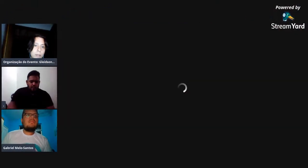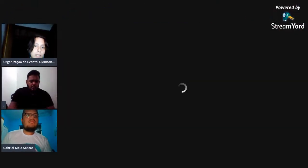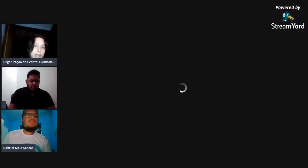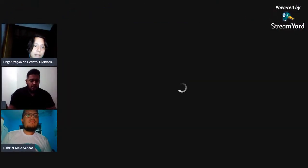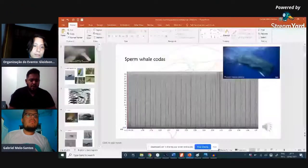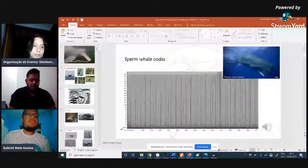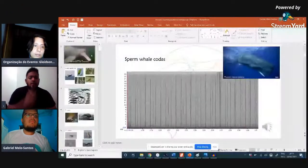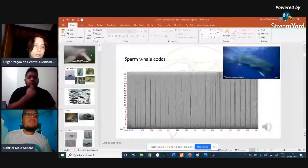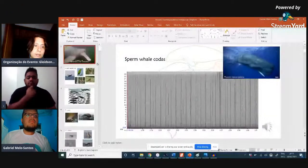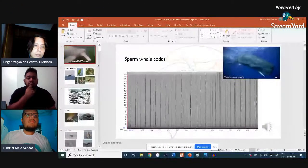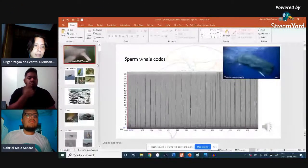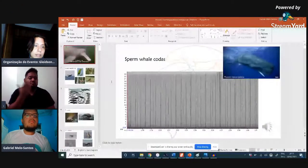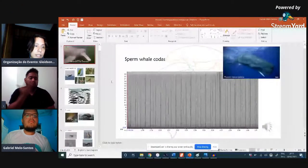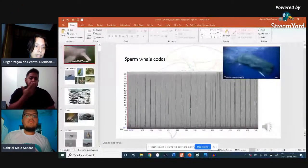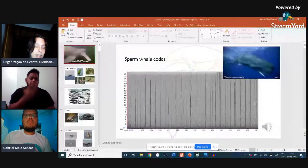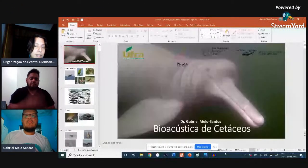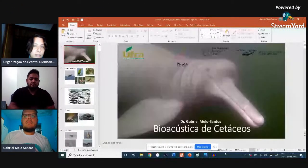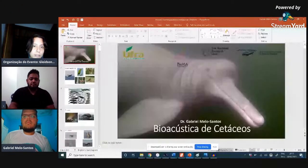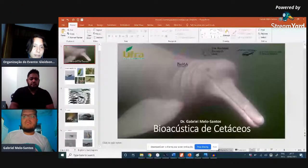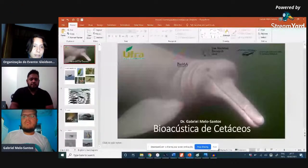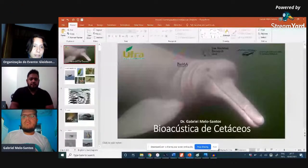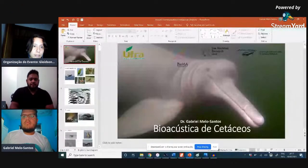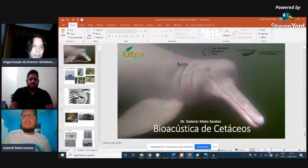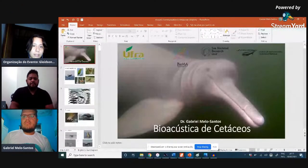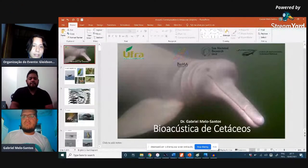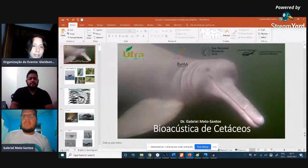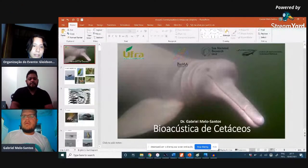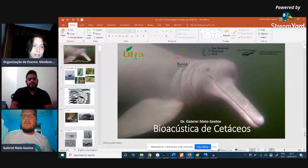Ainda não dá pra enxergar. Já tá carregando.